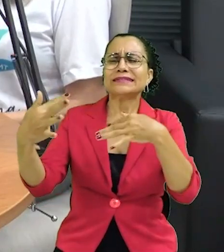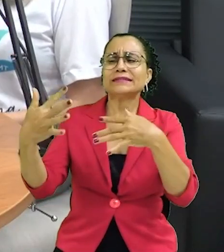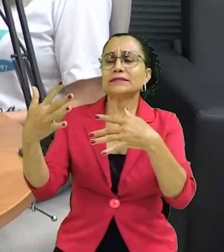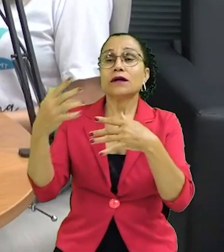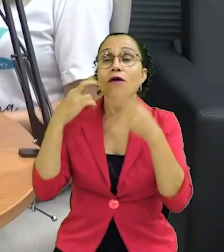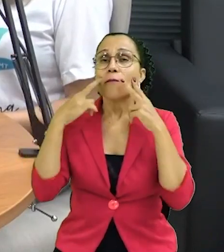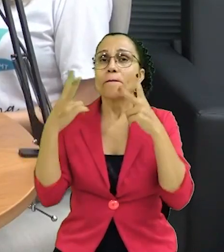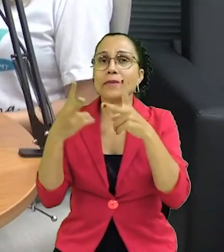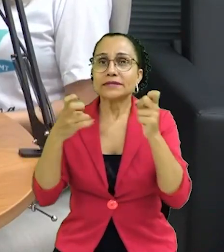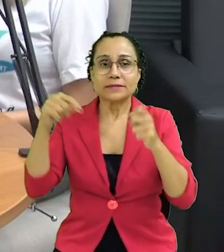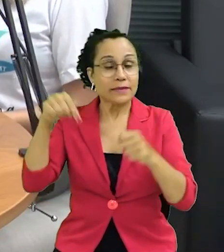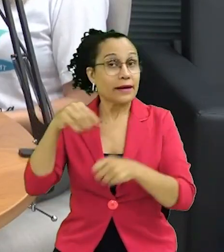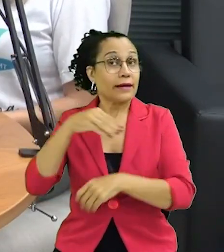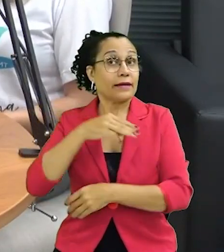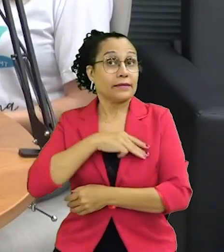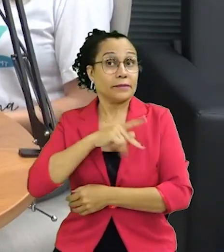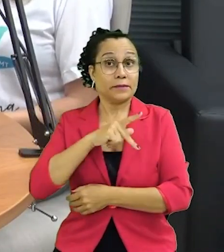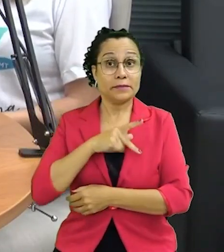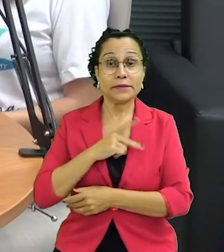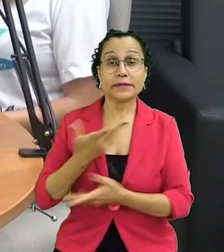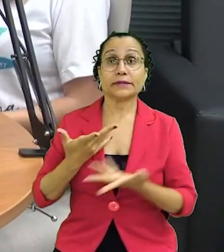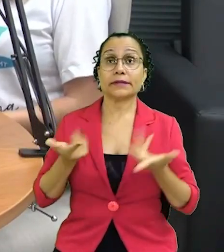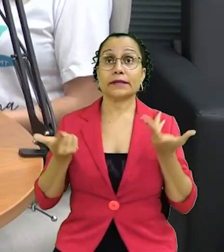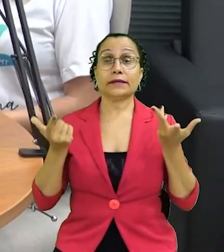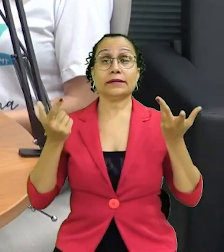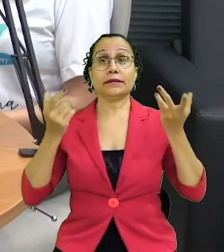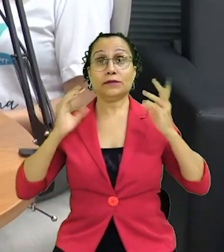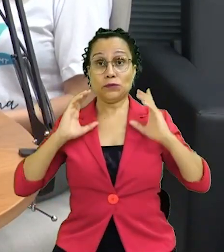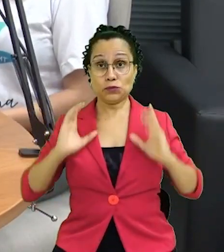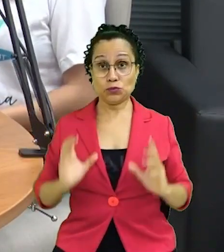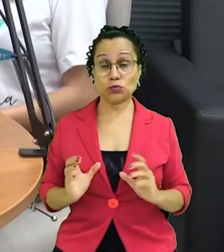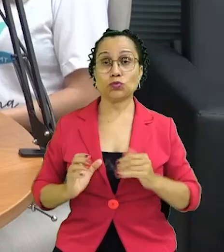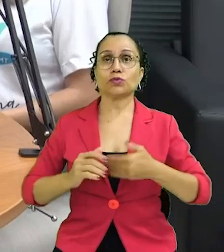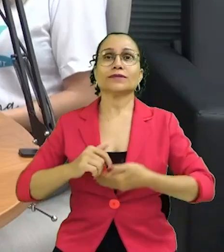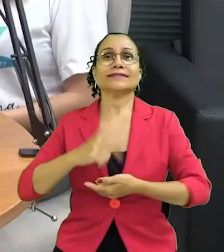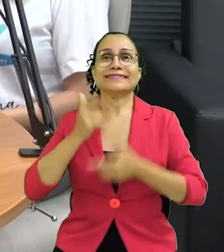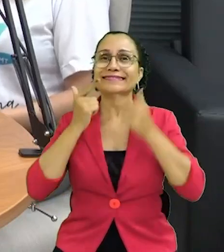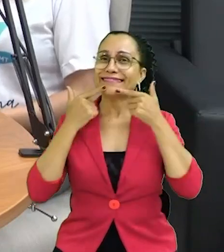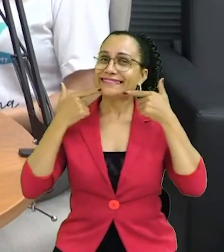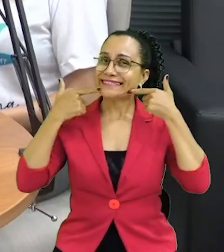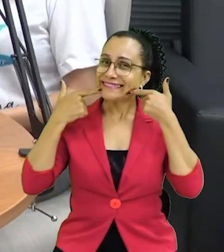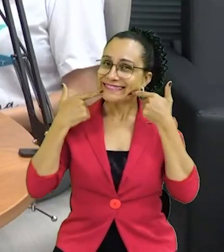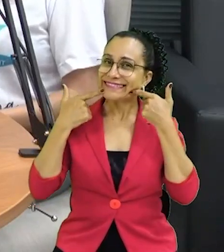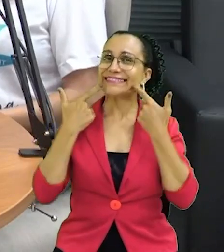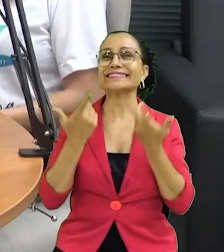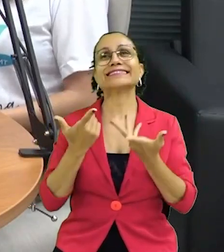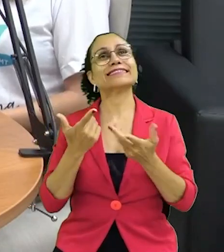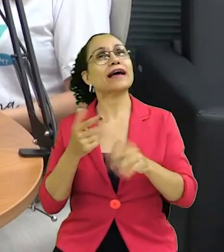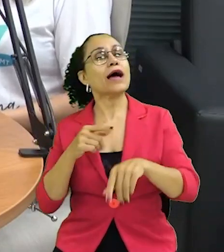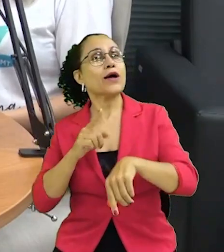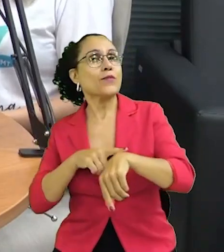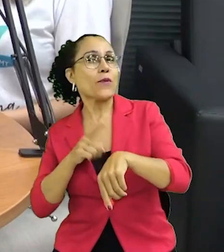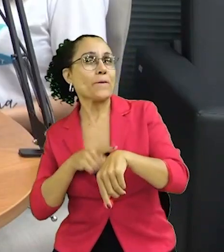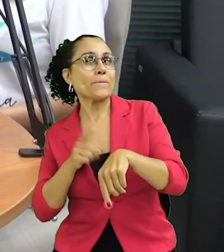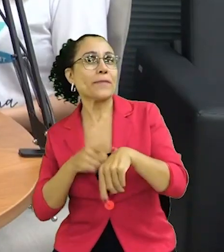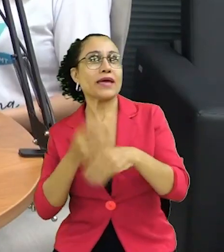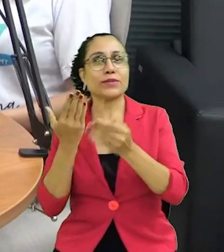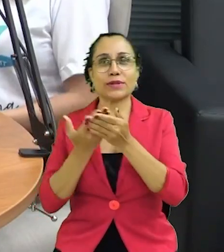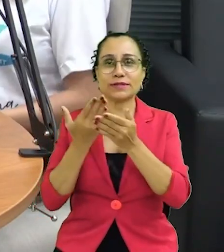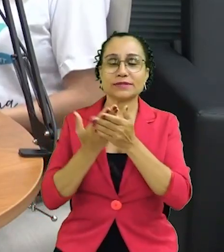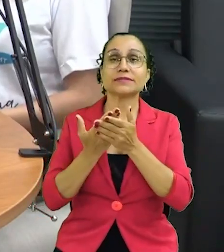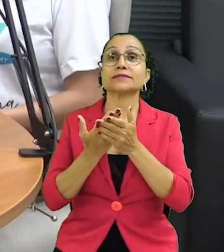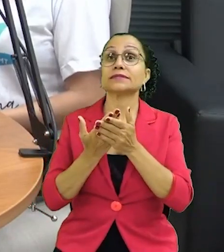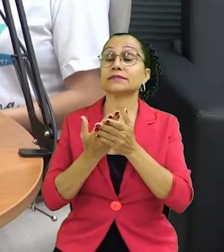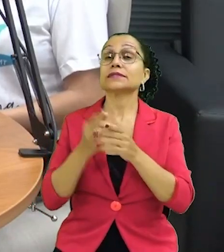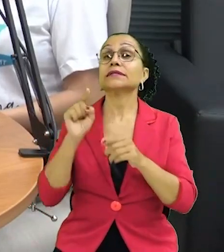no MP, da postura, do posicionamento de mãos, o sorriso que a gente libera durante as aulas. Por isso tem que